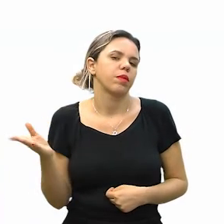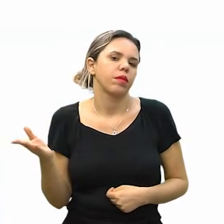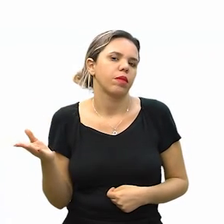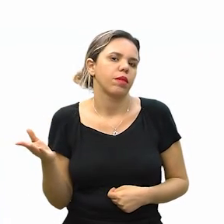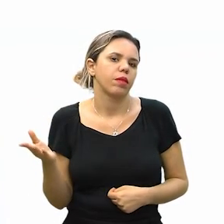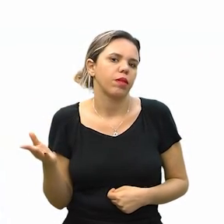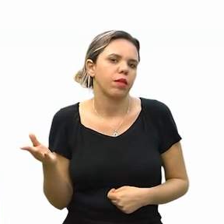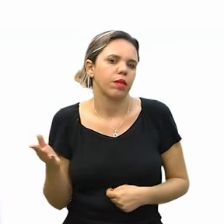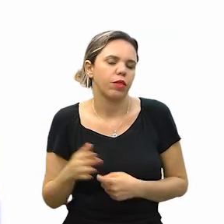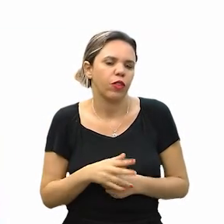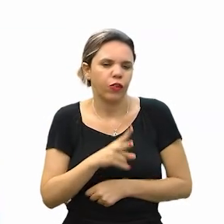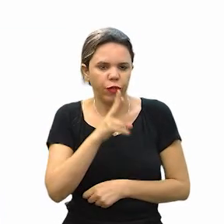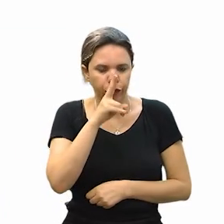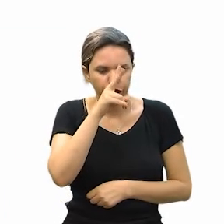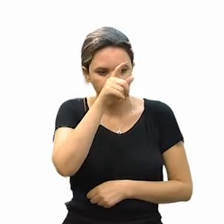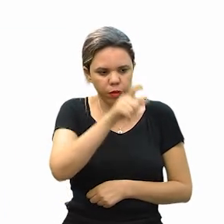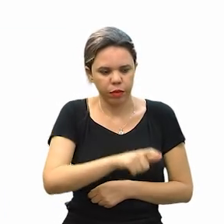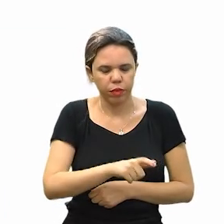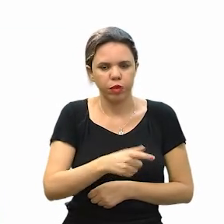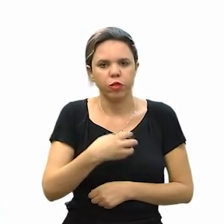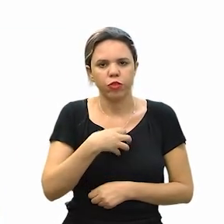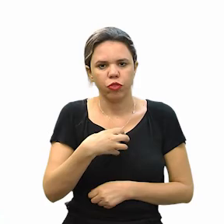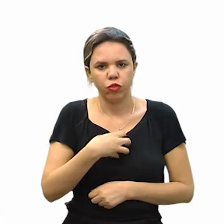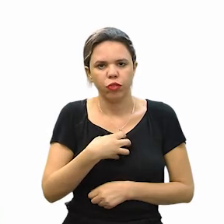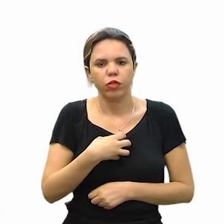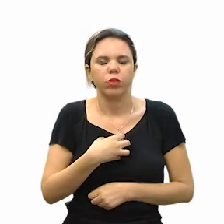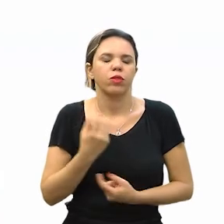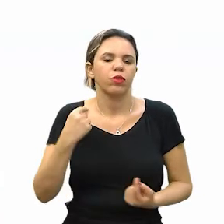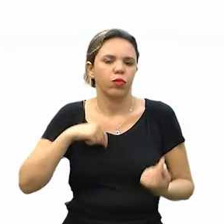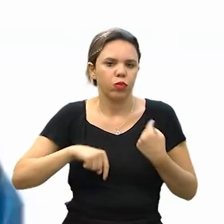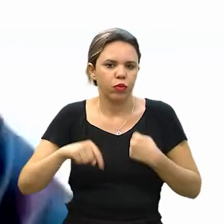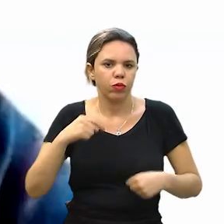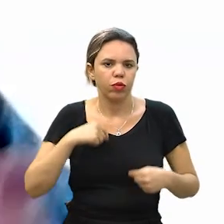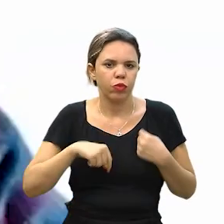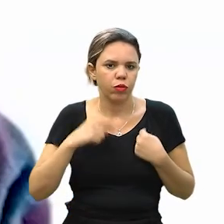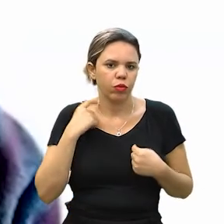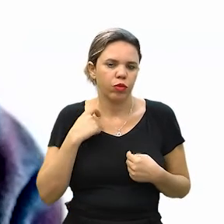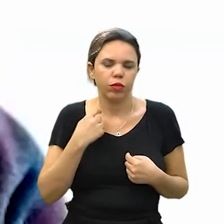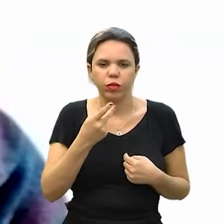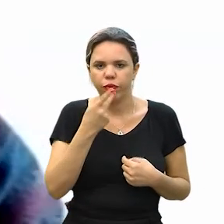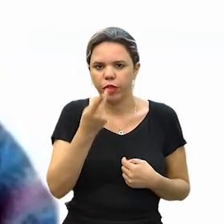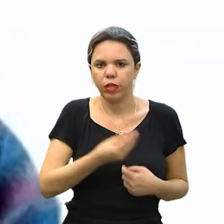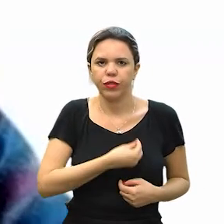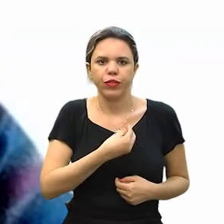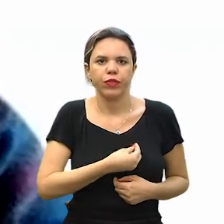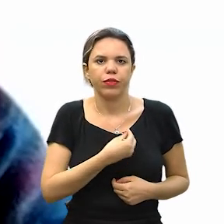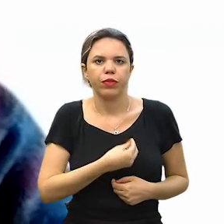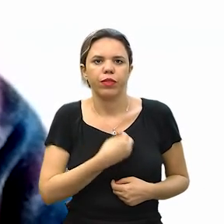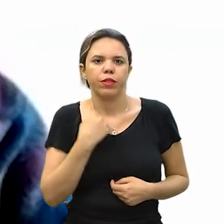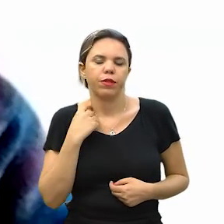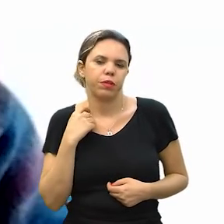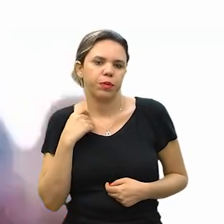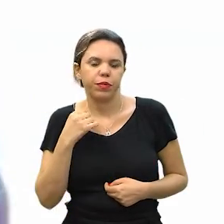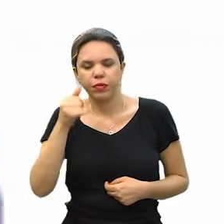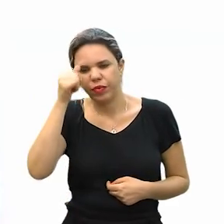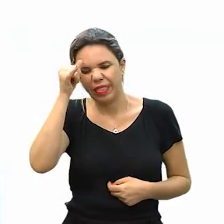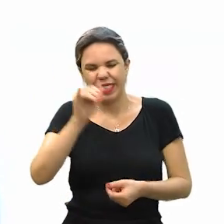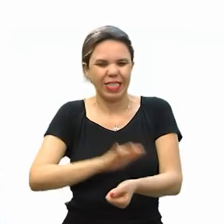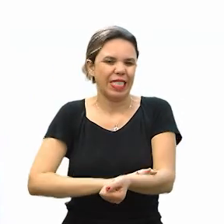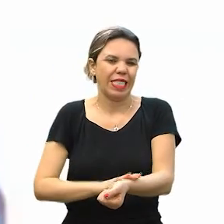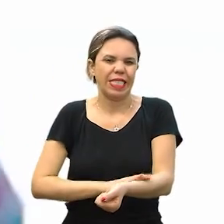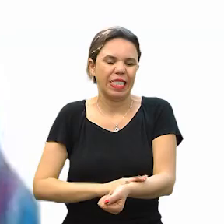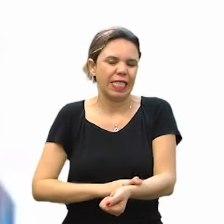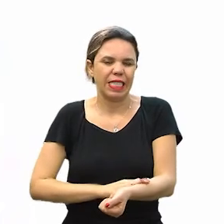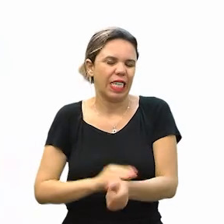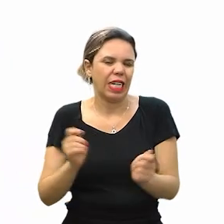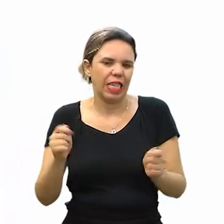mais forte estará o seu sistema imune. Isso tanto no que diz a ter uma vida, evitar o